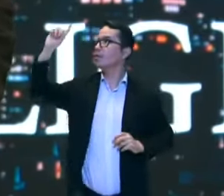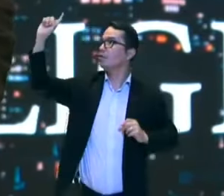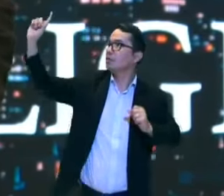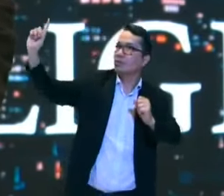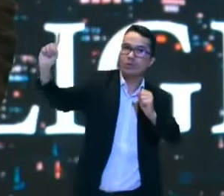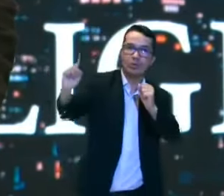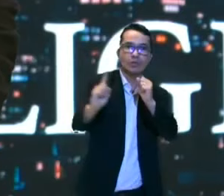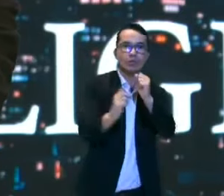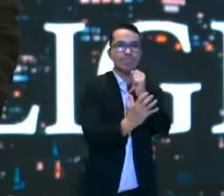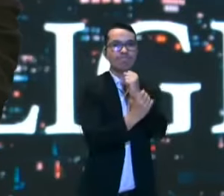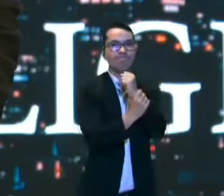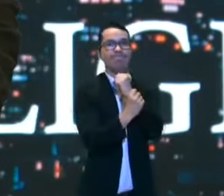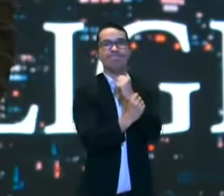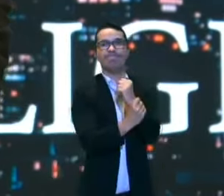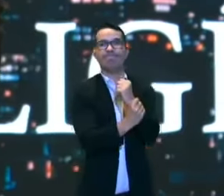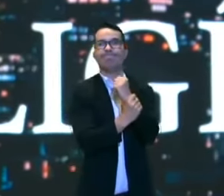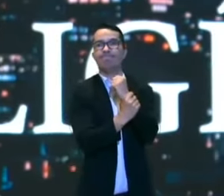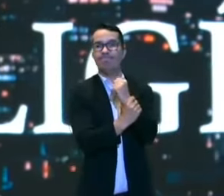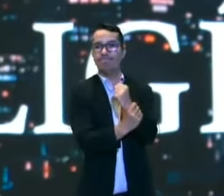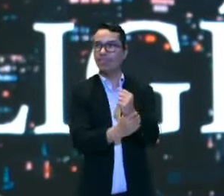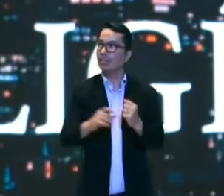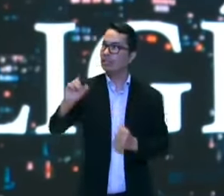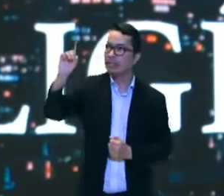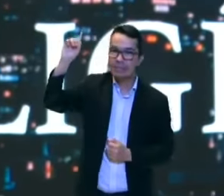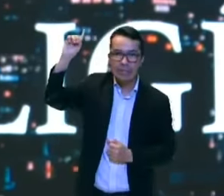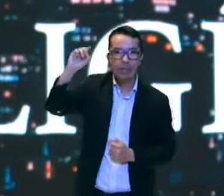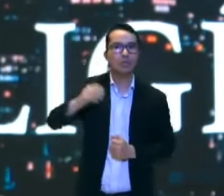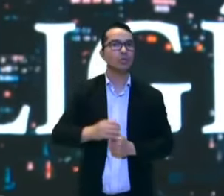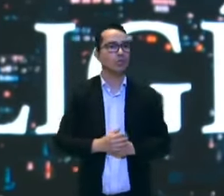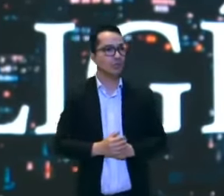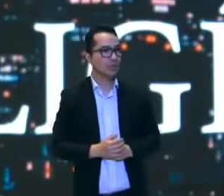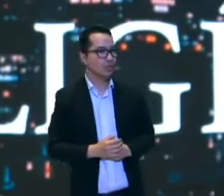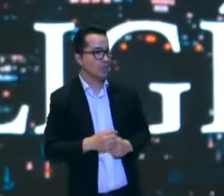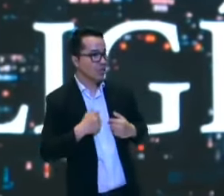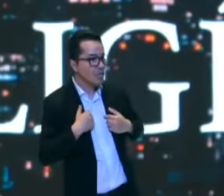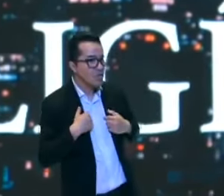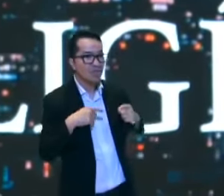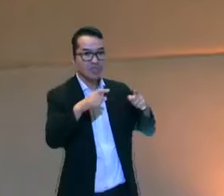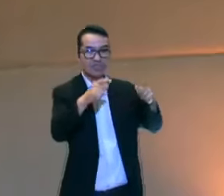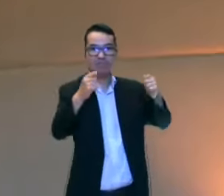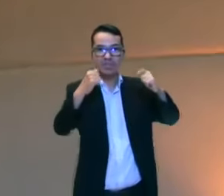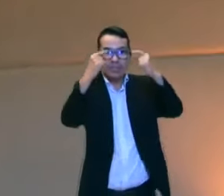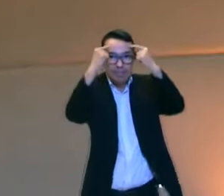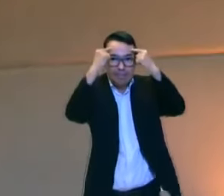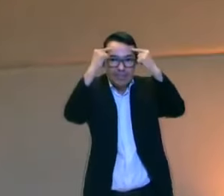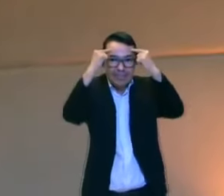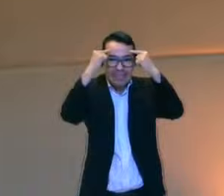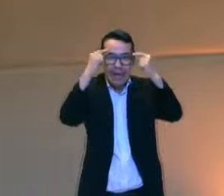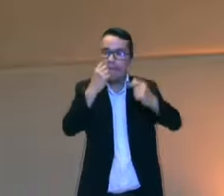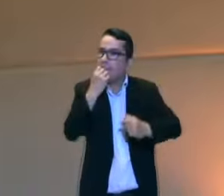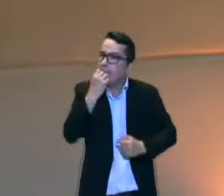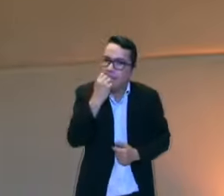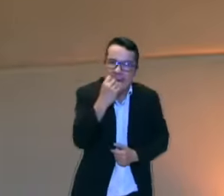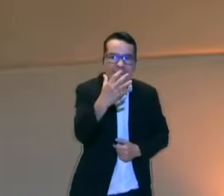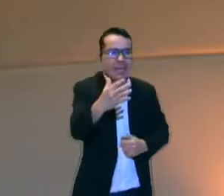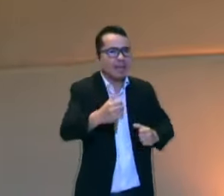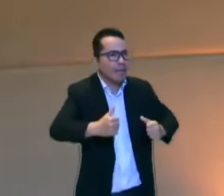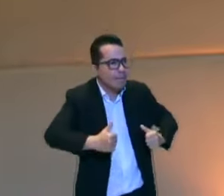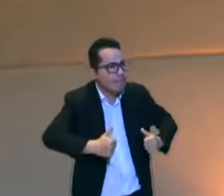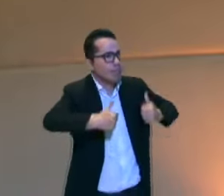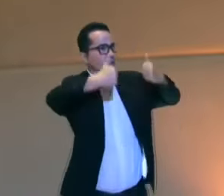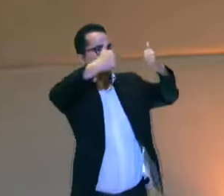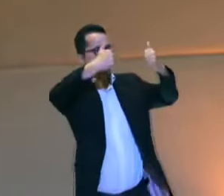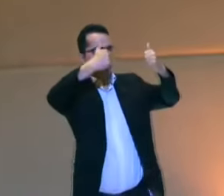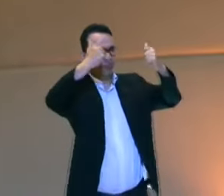Cristo. Enche a tua cabeça de coisa boa, de pensamento bom, da palavra de Deus,